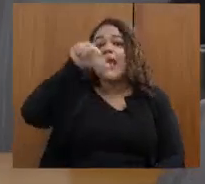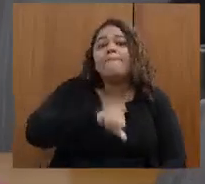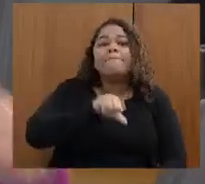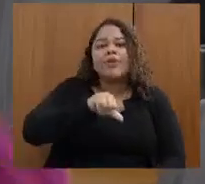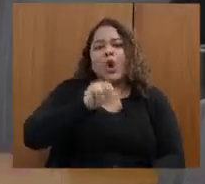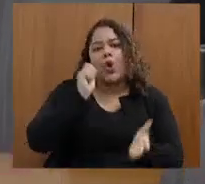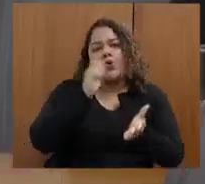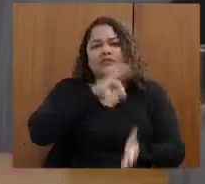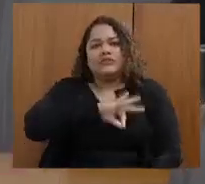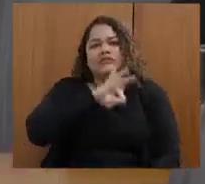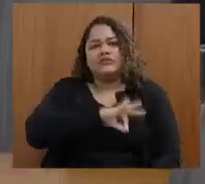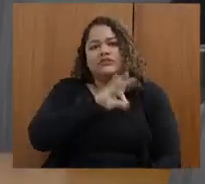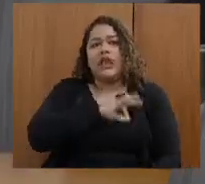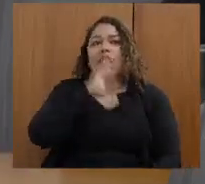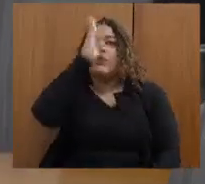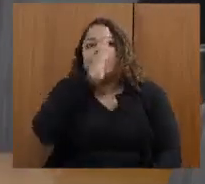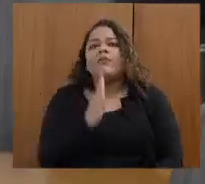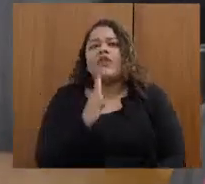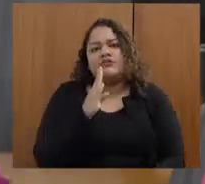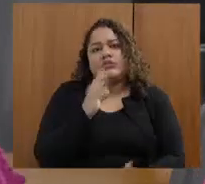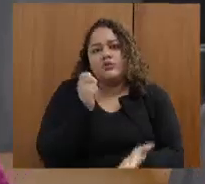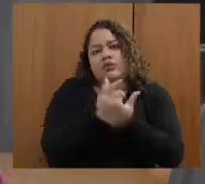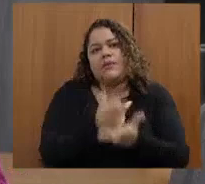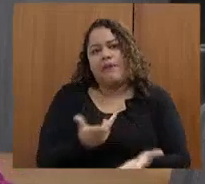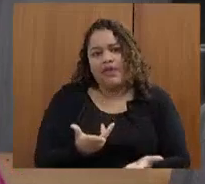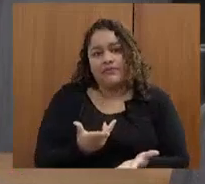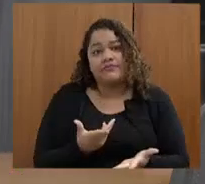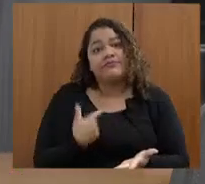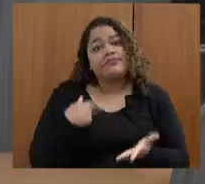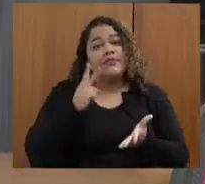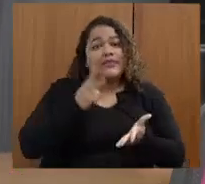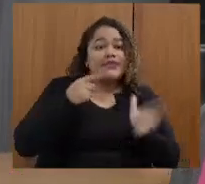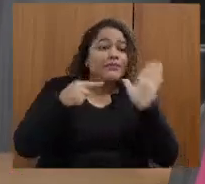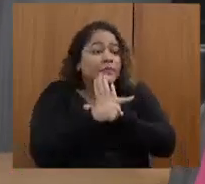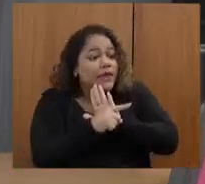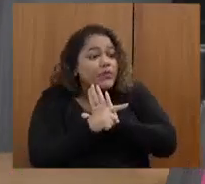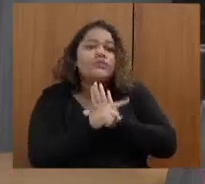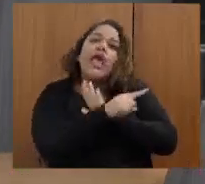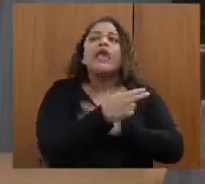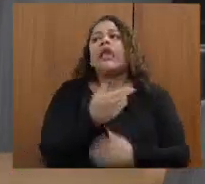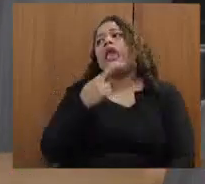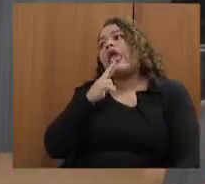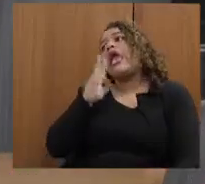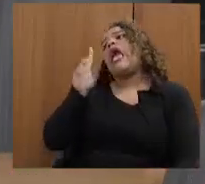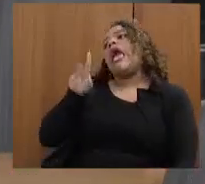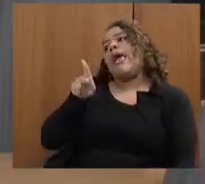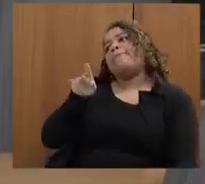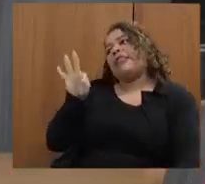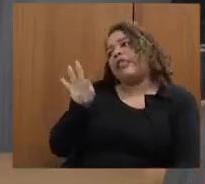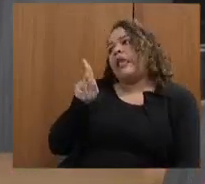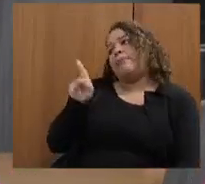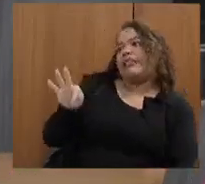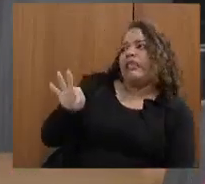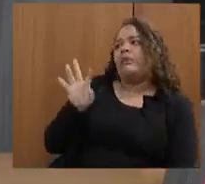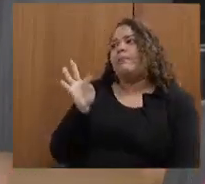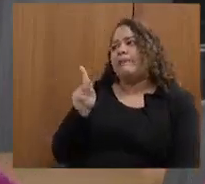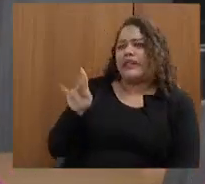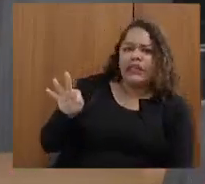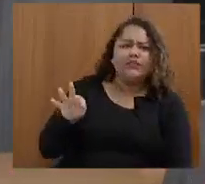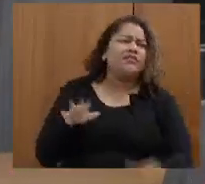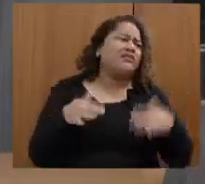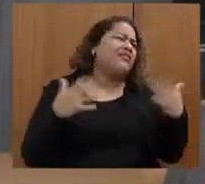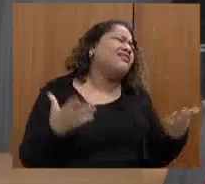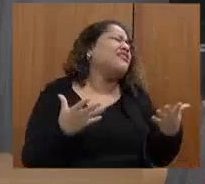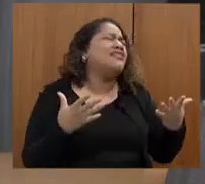eu lamento porque toda vez que a gente questiona aí a gente volta no PT assim a gente nunca vai caminhar porque aí